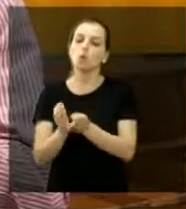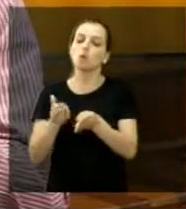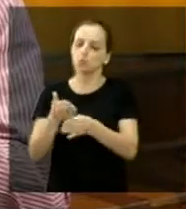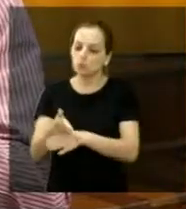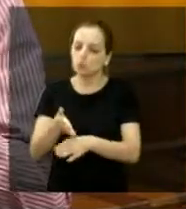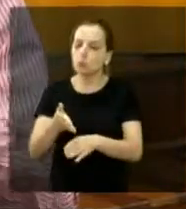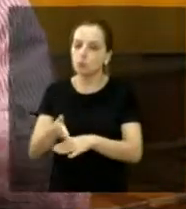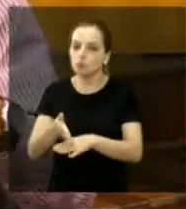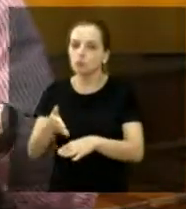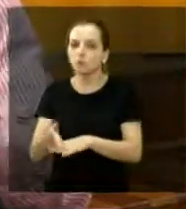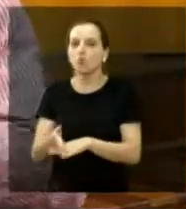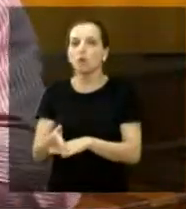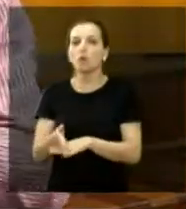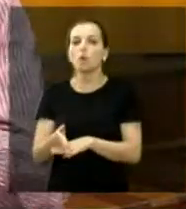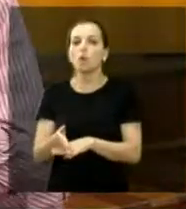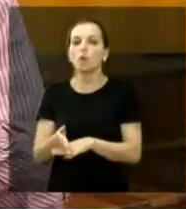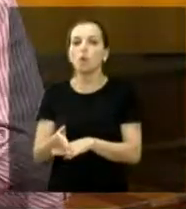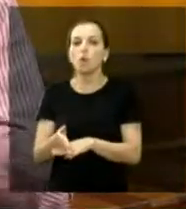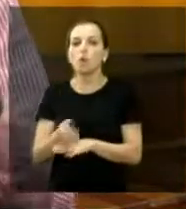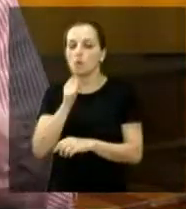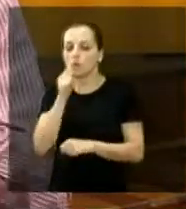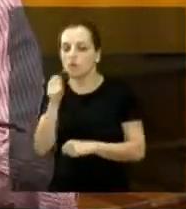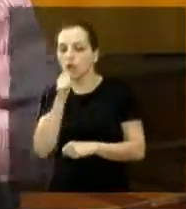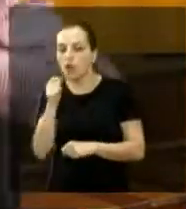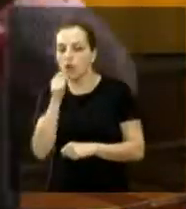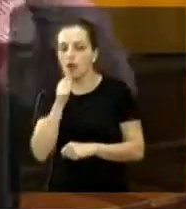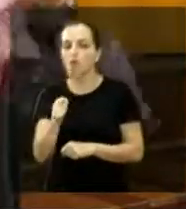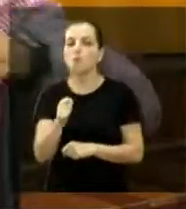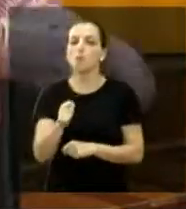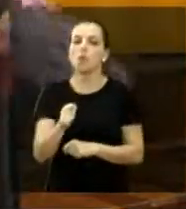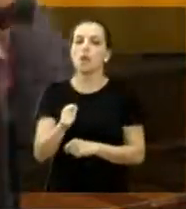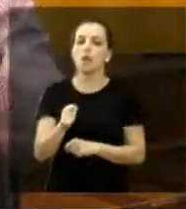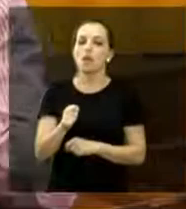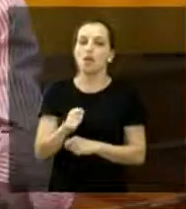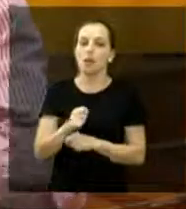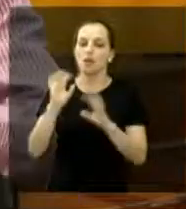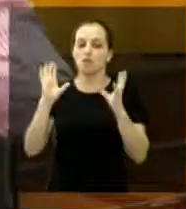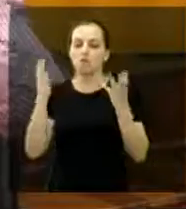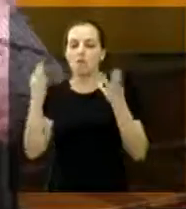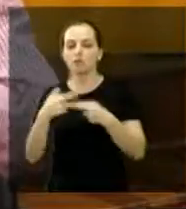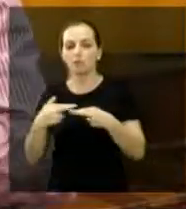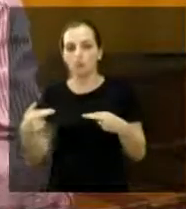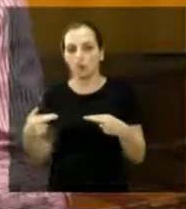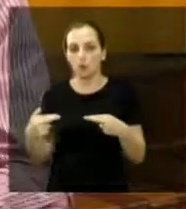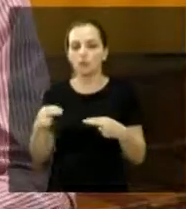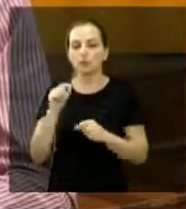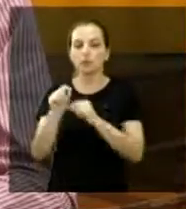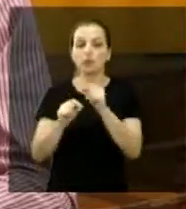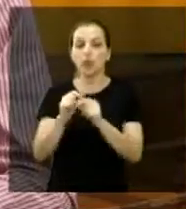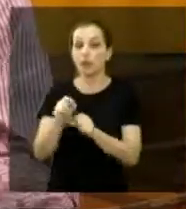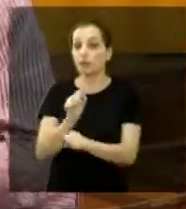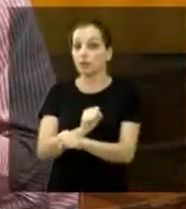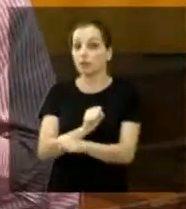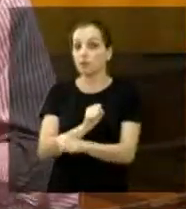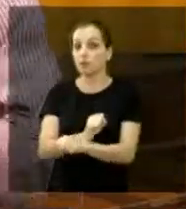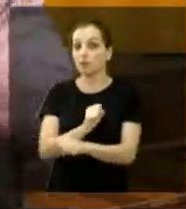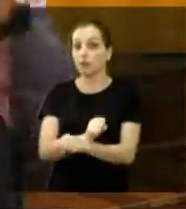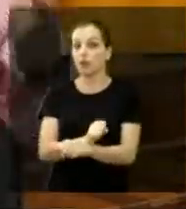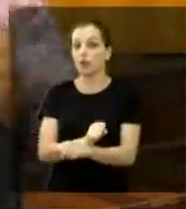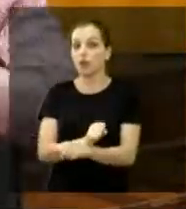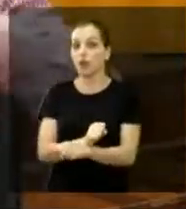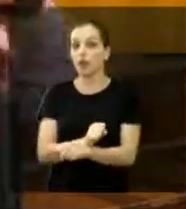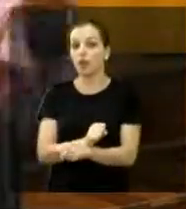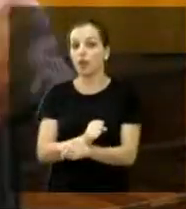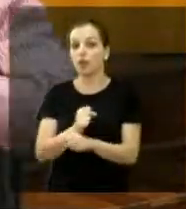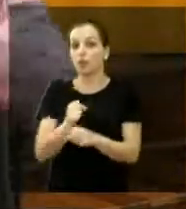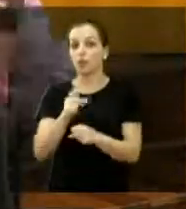parte técnica e se gravou o jogo. O Guaraci ganhou por 2-0, comemorou, foi festa. E aí ficou-se a expectativa do LP, né? Com foto